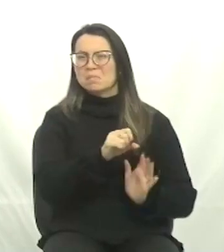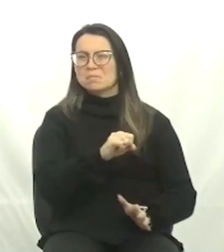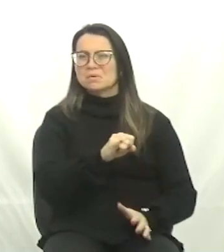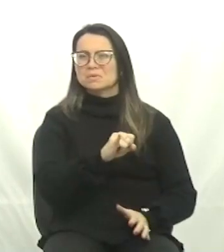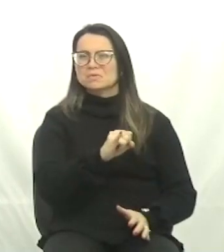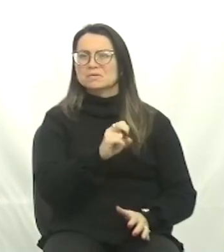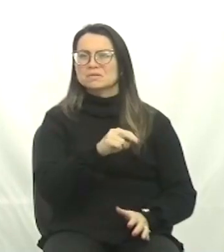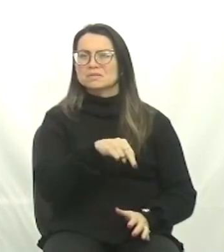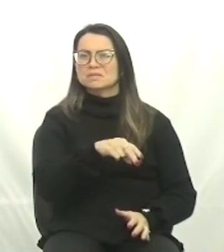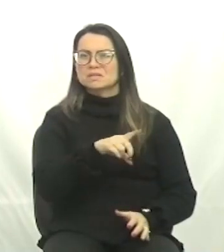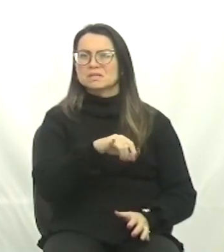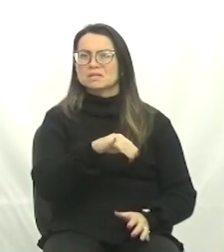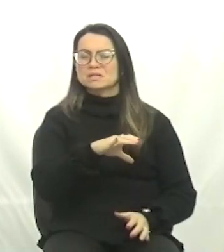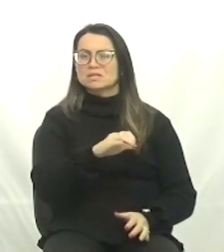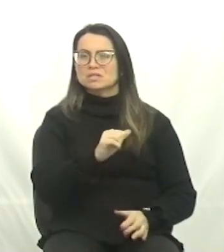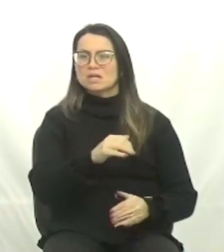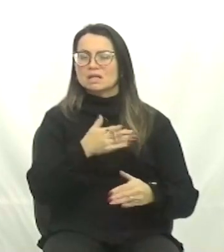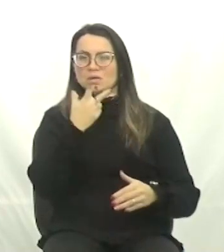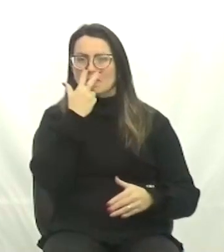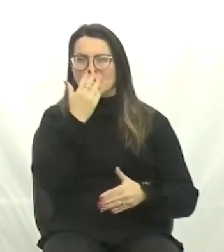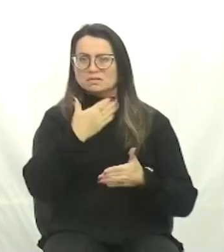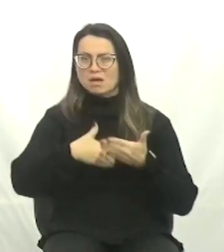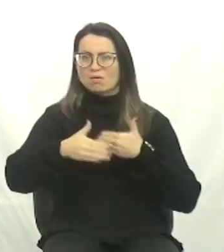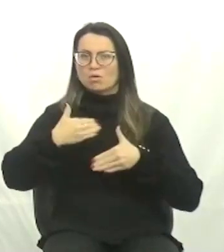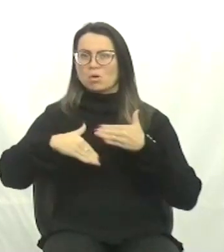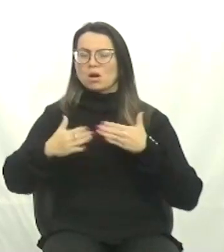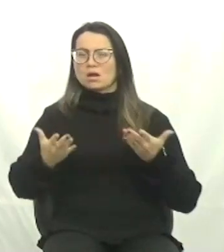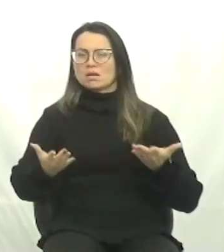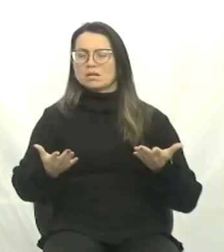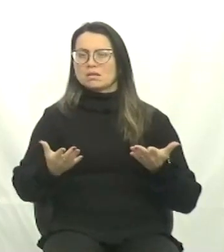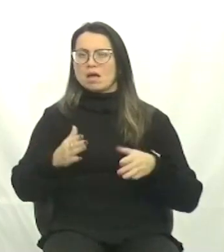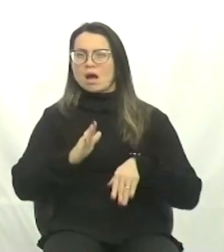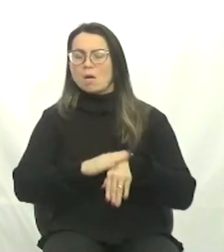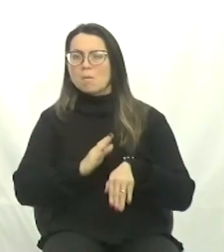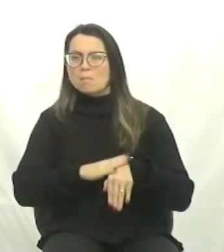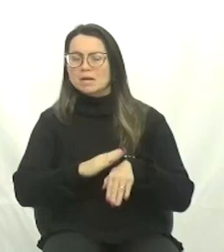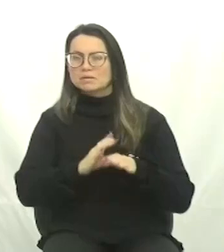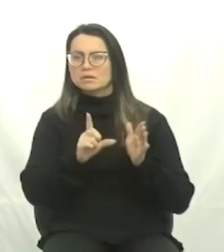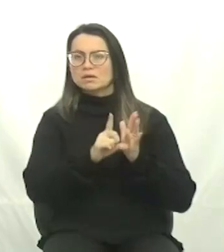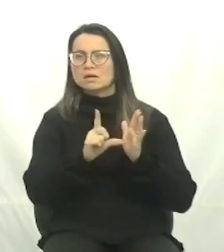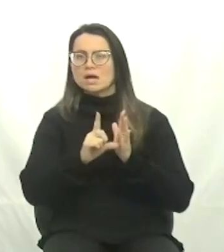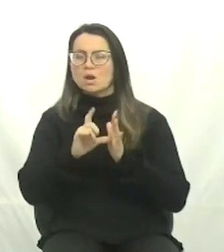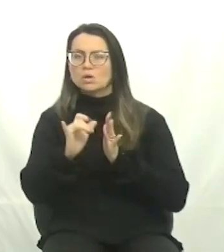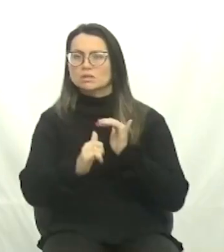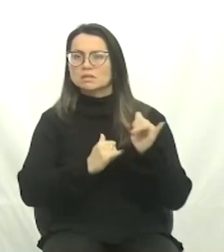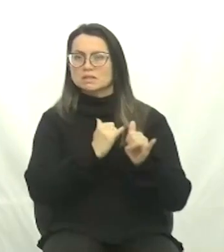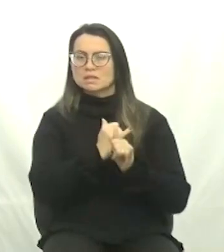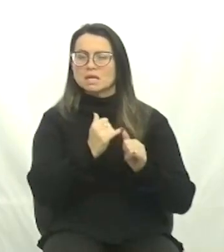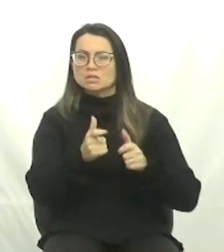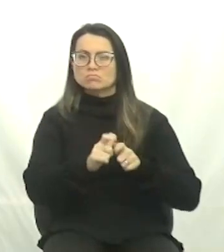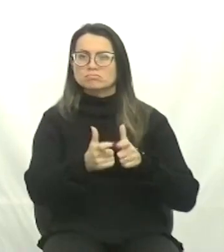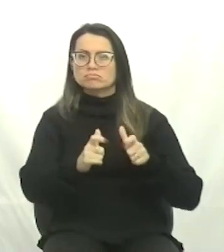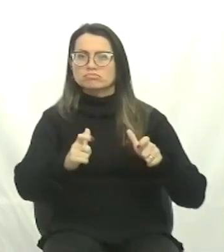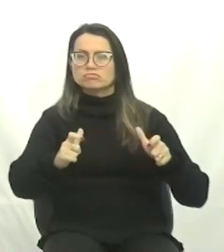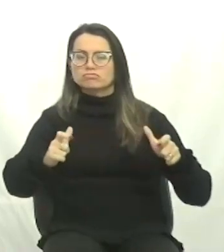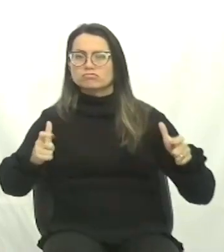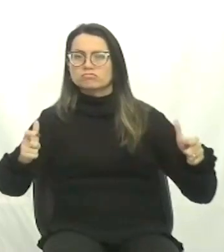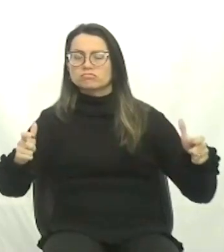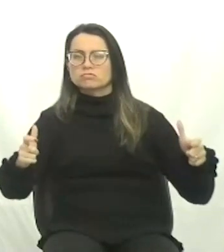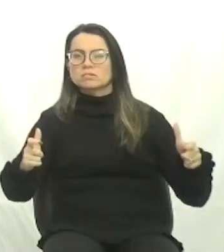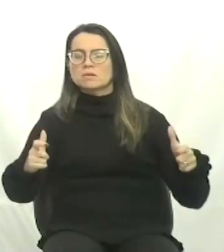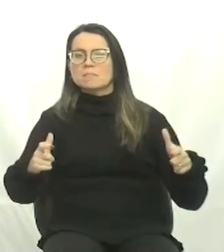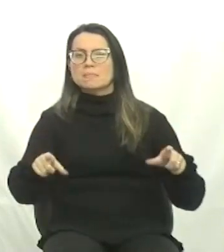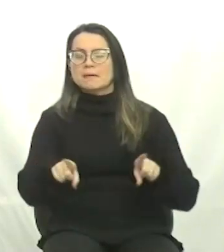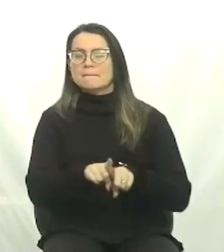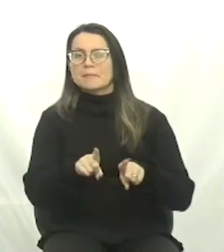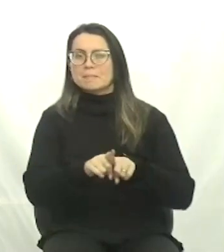cidade. É o momento em que o comércio online cresce substancialmente em que a empresa, a